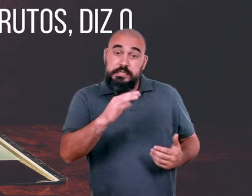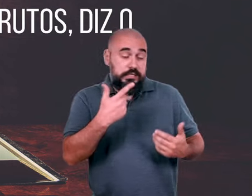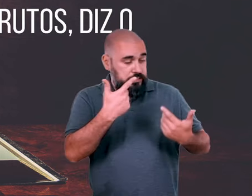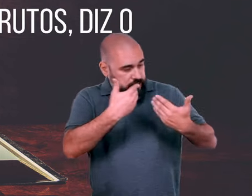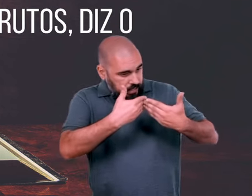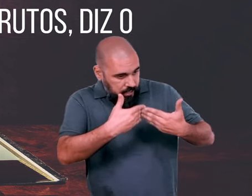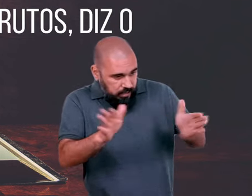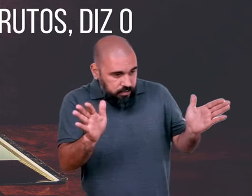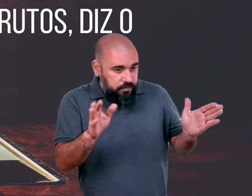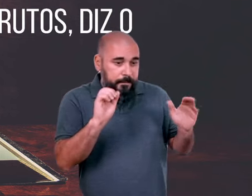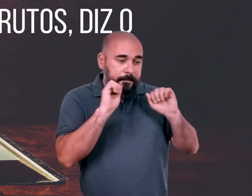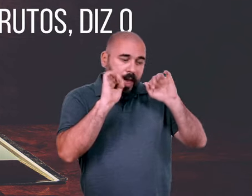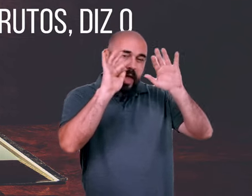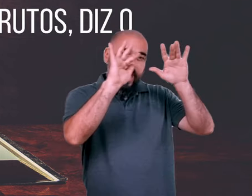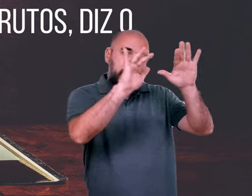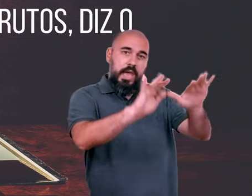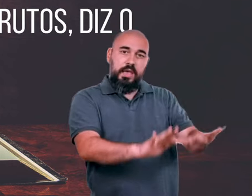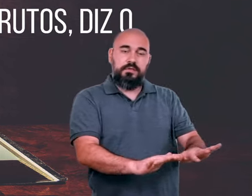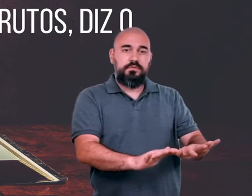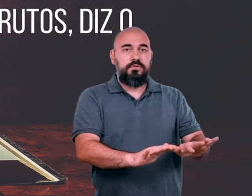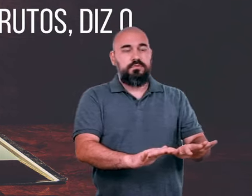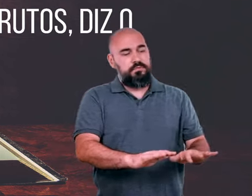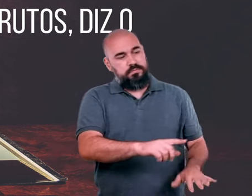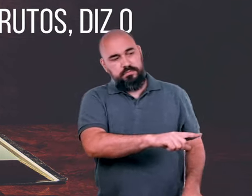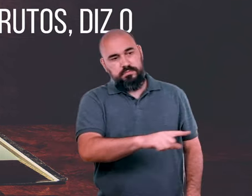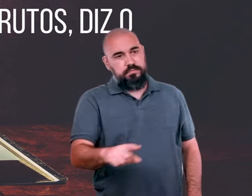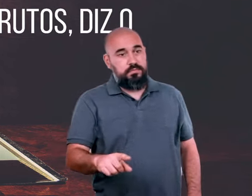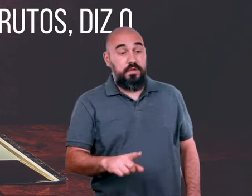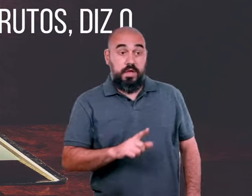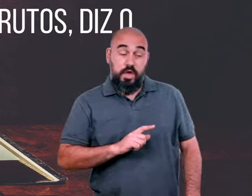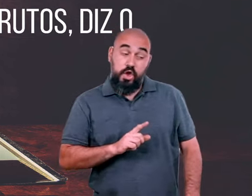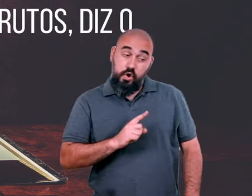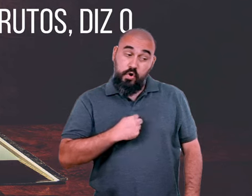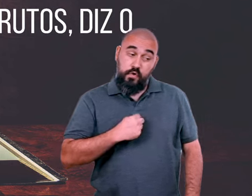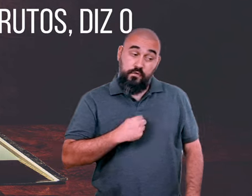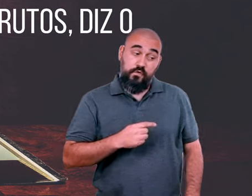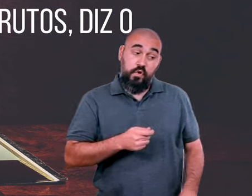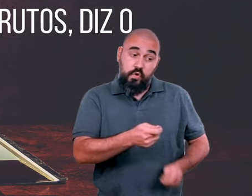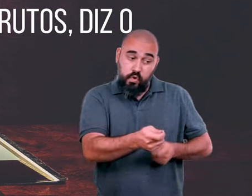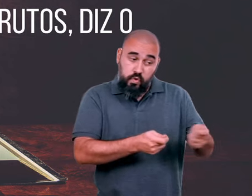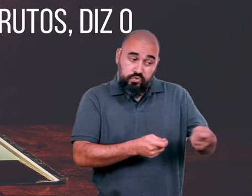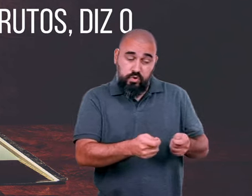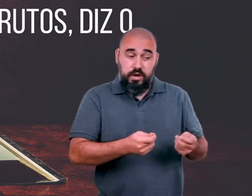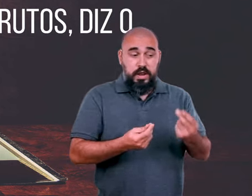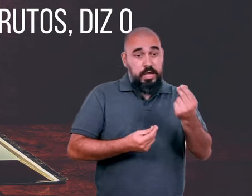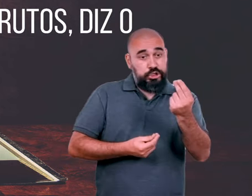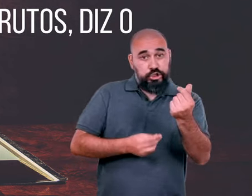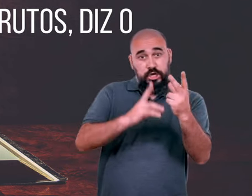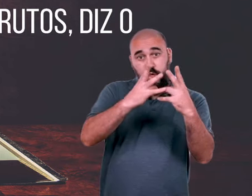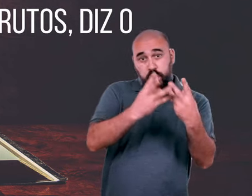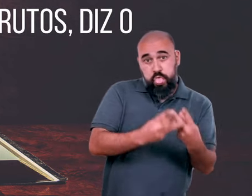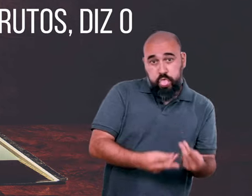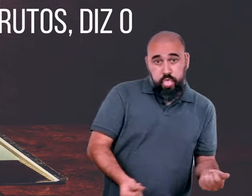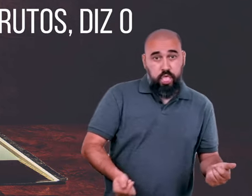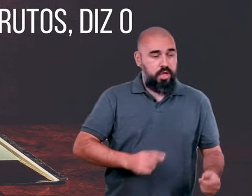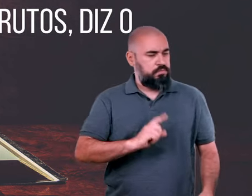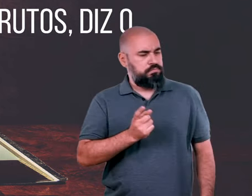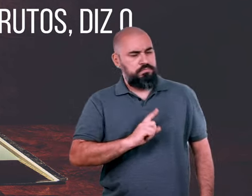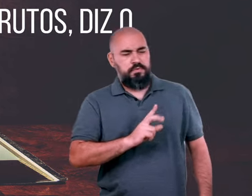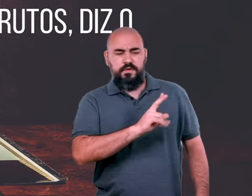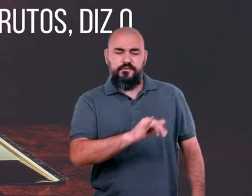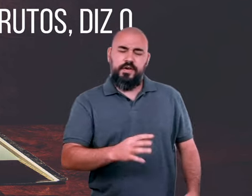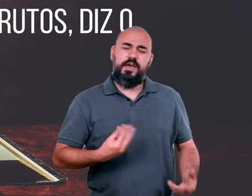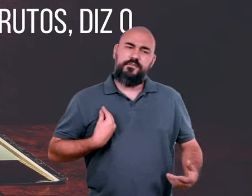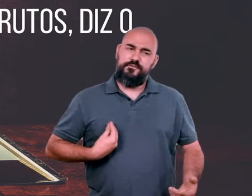medida, por causa de vocês, repreenderei o devorador, para que não consuma os produtos da terra, e não deixarei que as